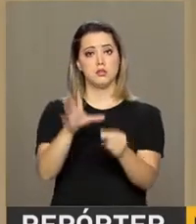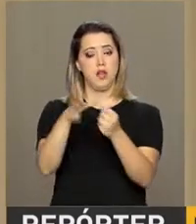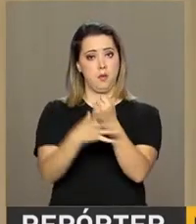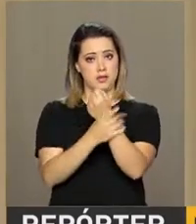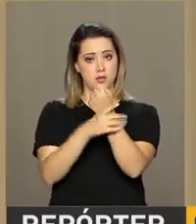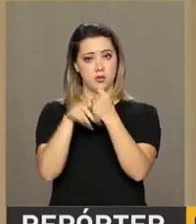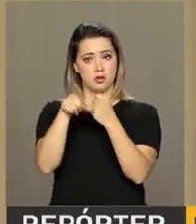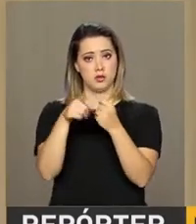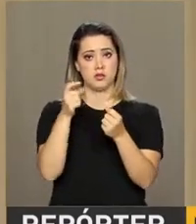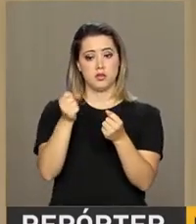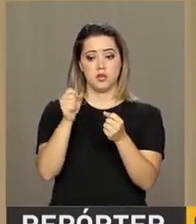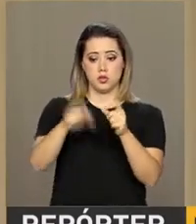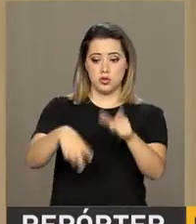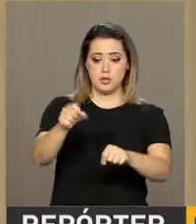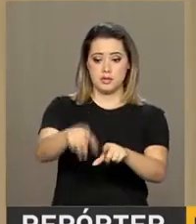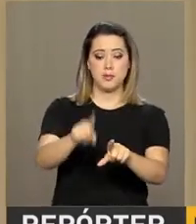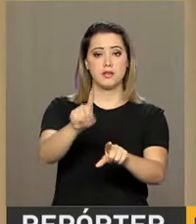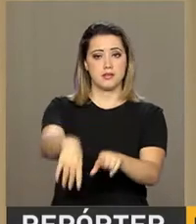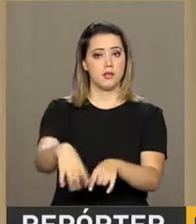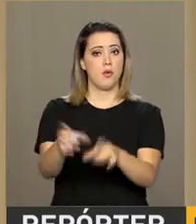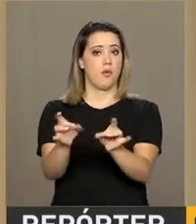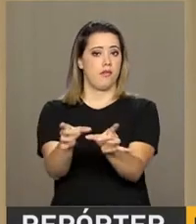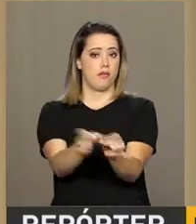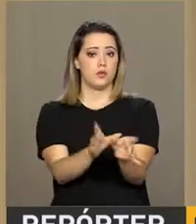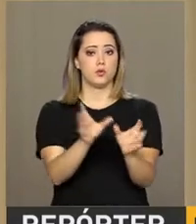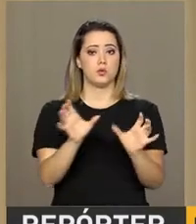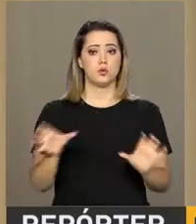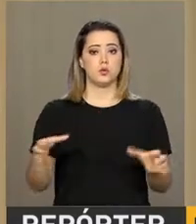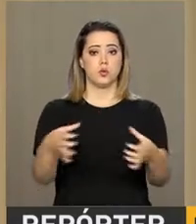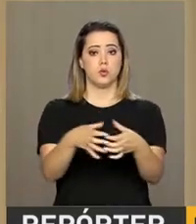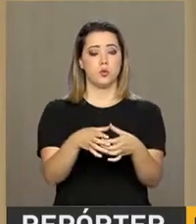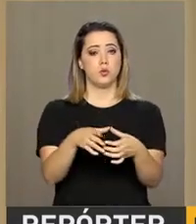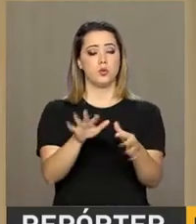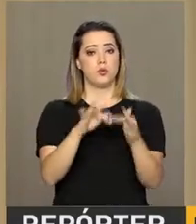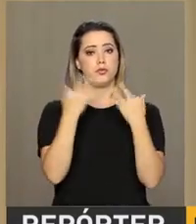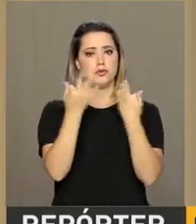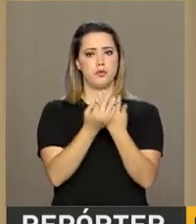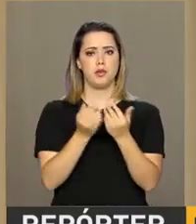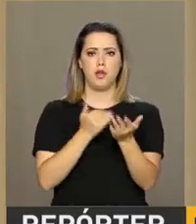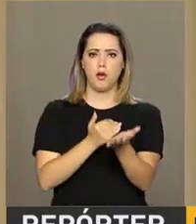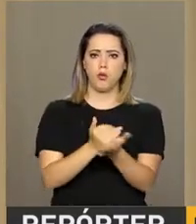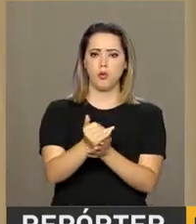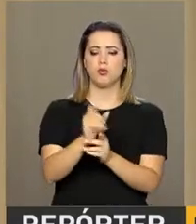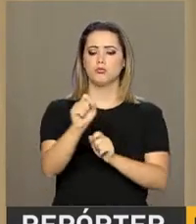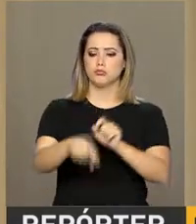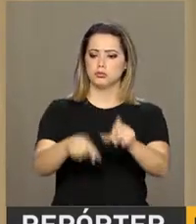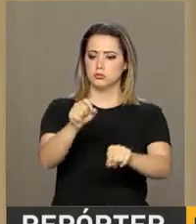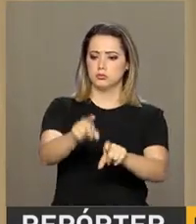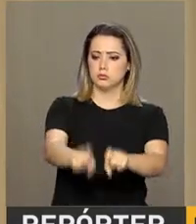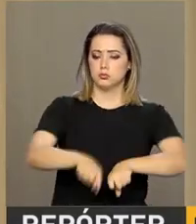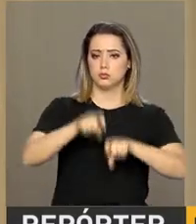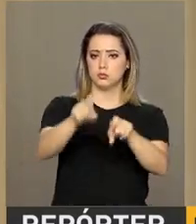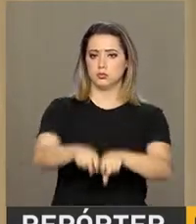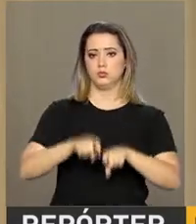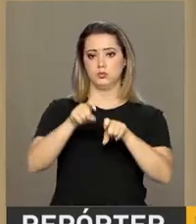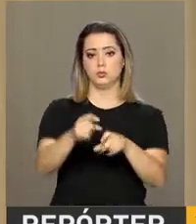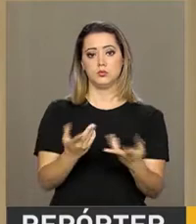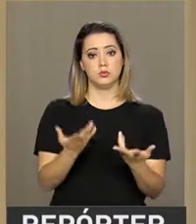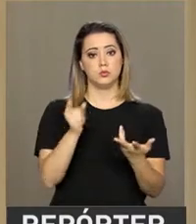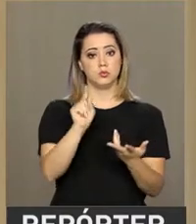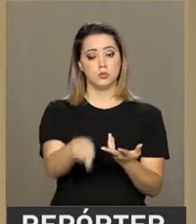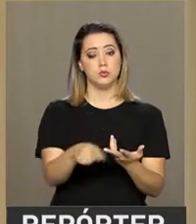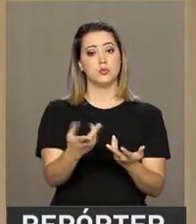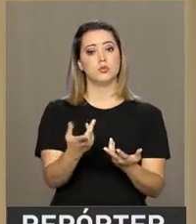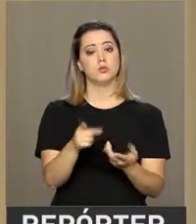será comercializada e incentiva que os agricultores familiares permaneçam naquilo que eles sabem fazer, né, que é a produção, e